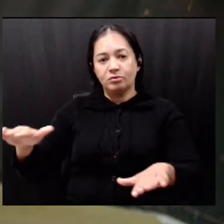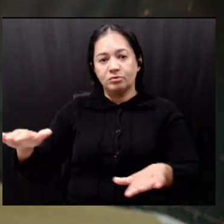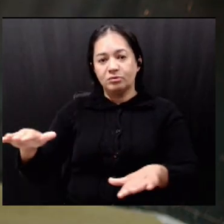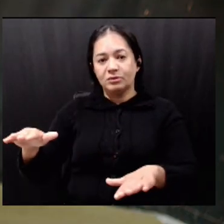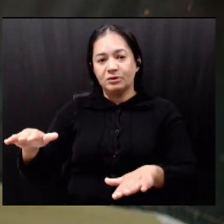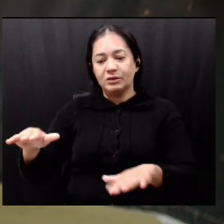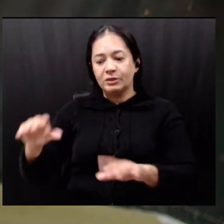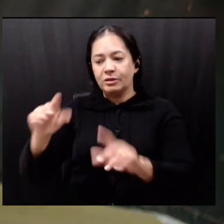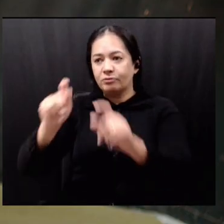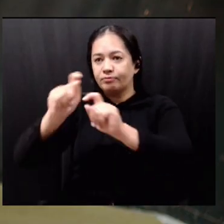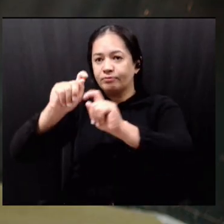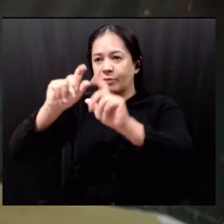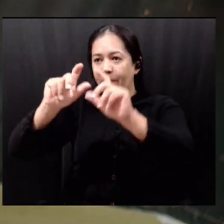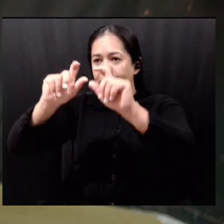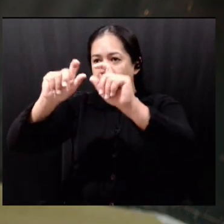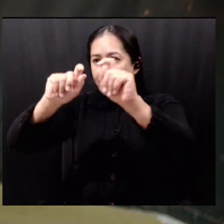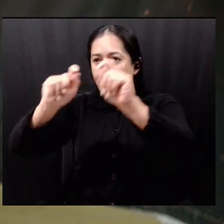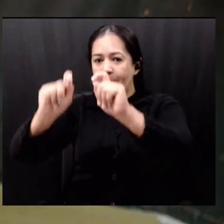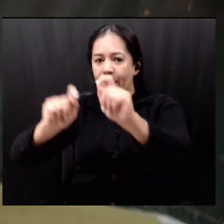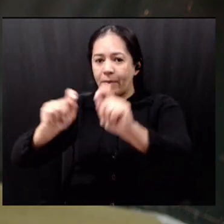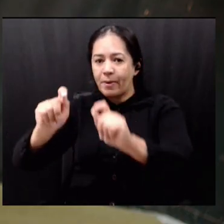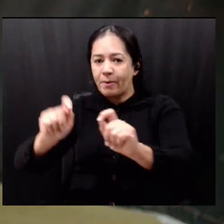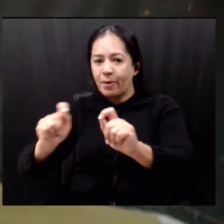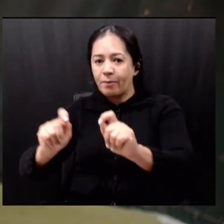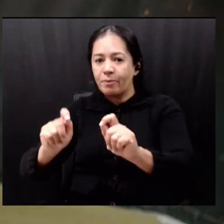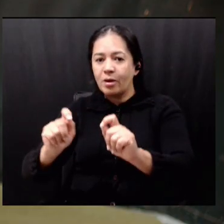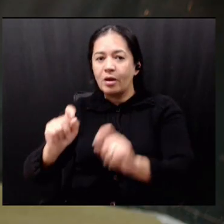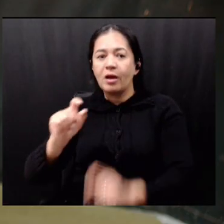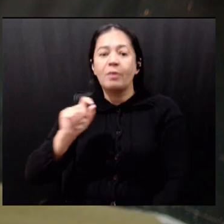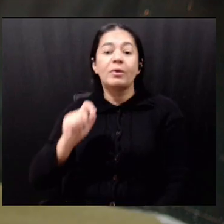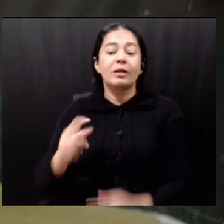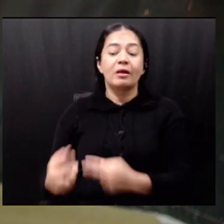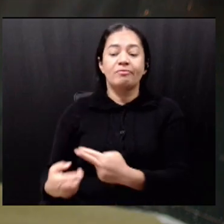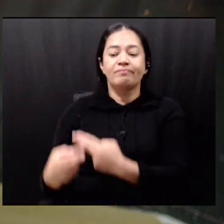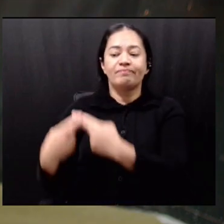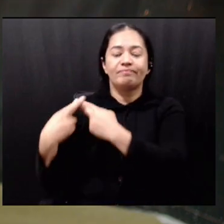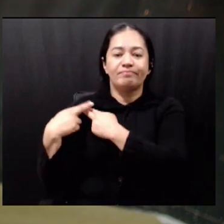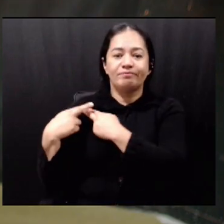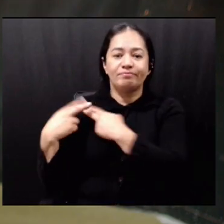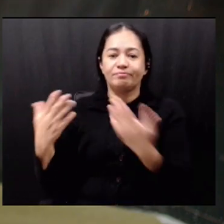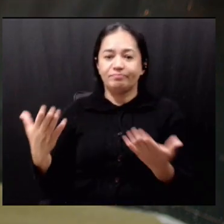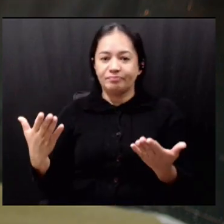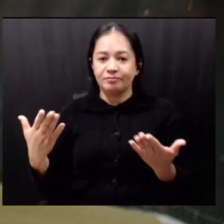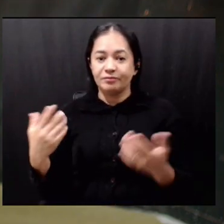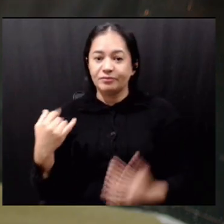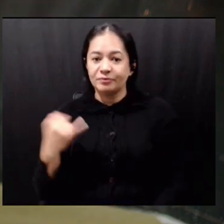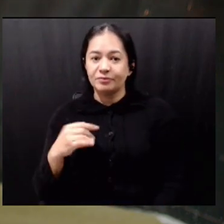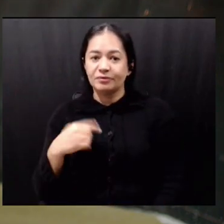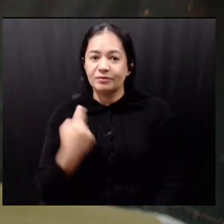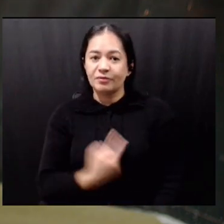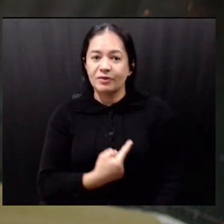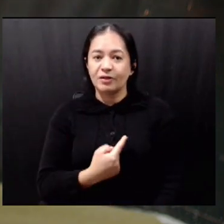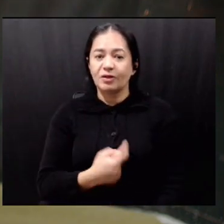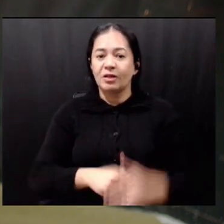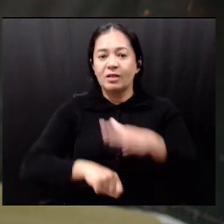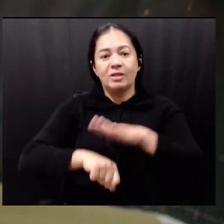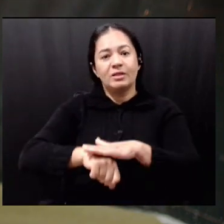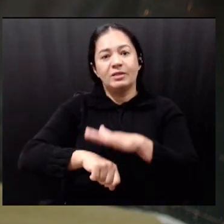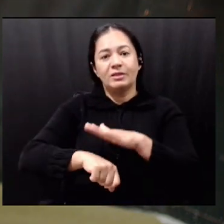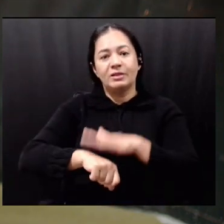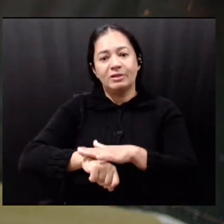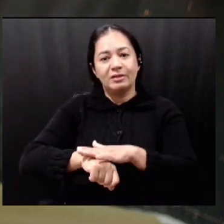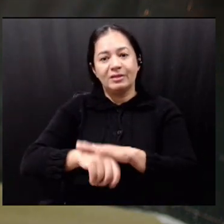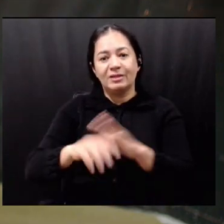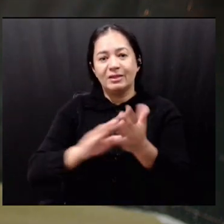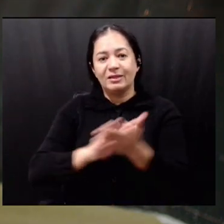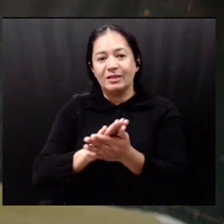ser moldados por quem? Pelos responsáveis, né? Então, se a gente não faz essa lapidação